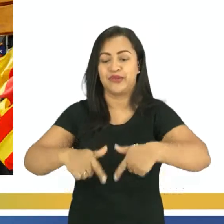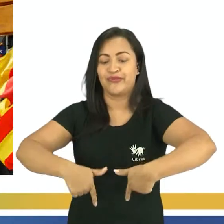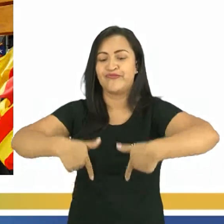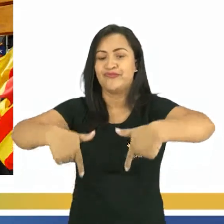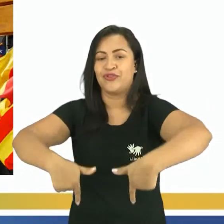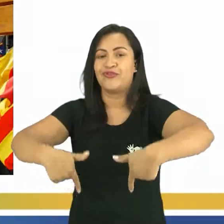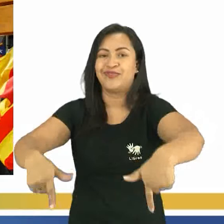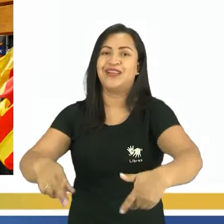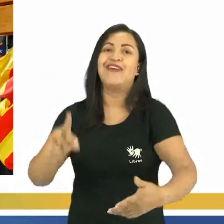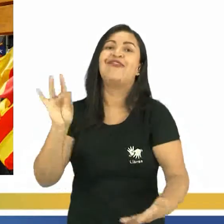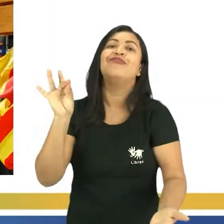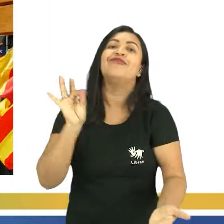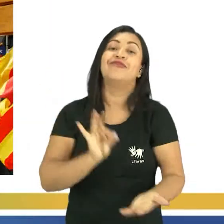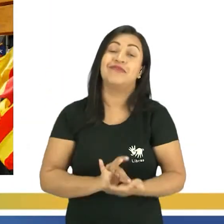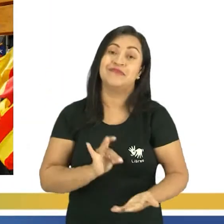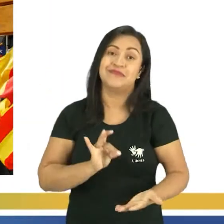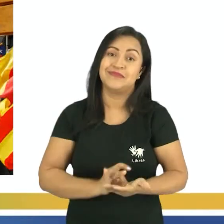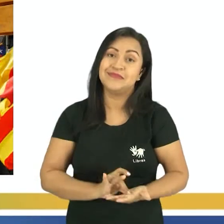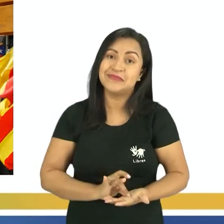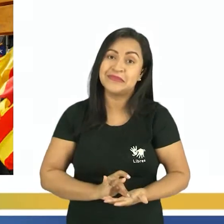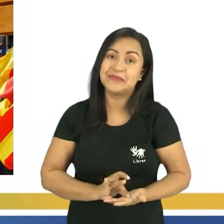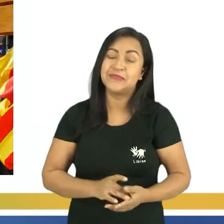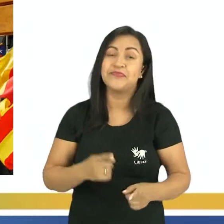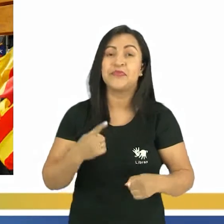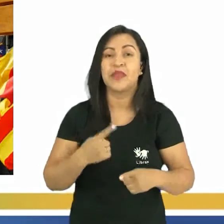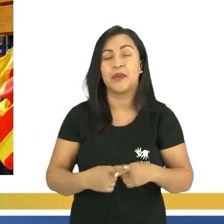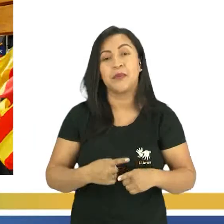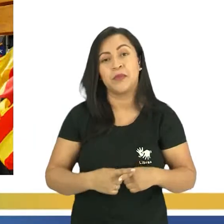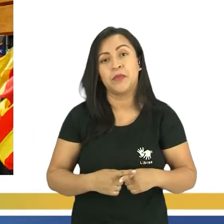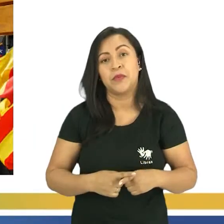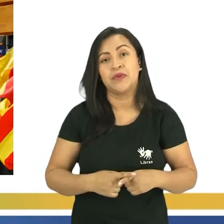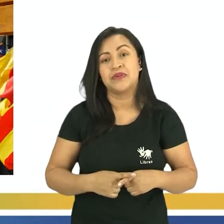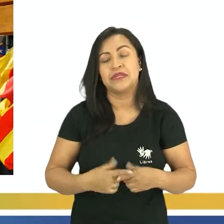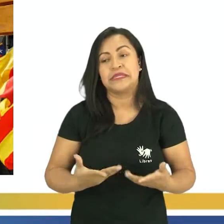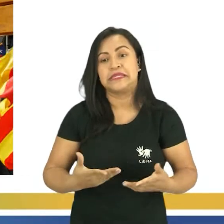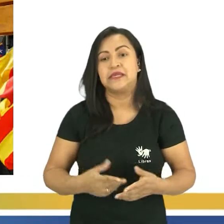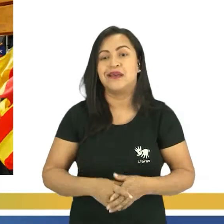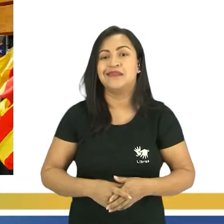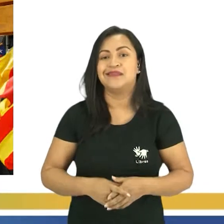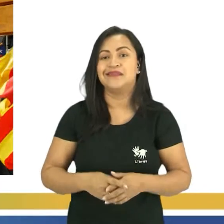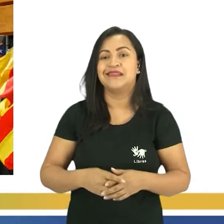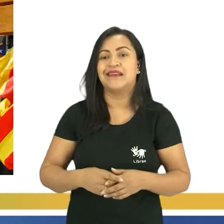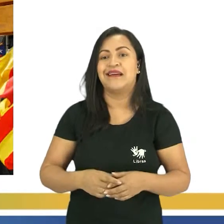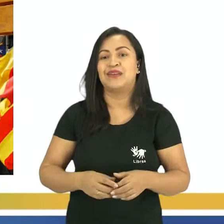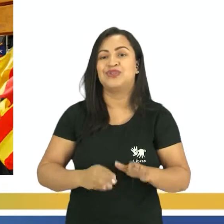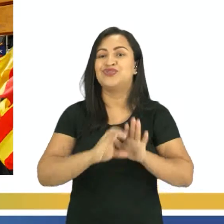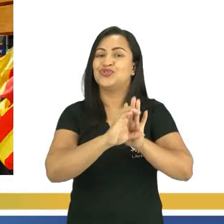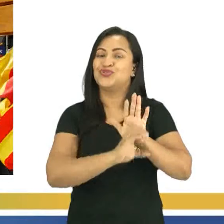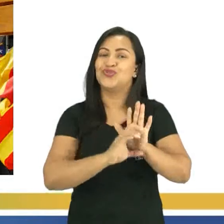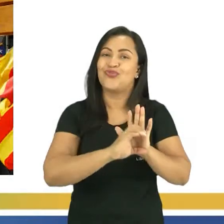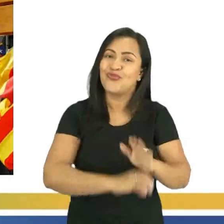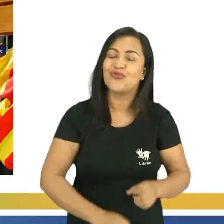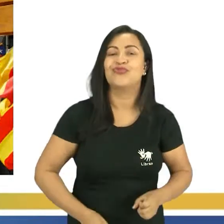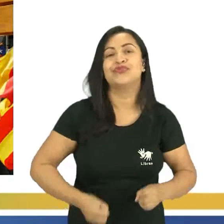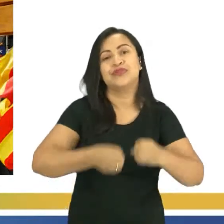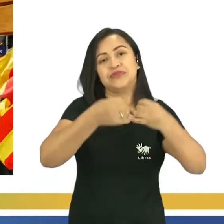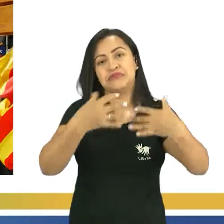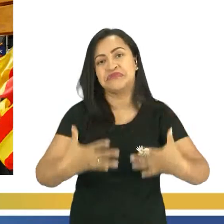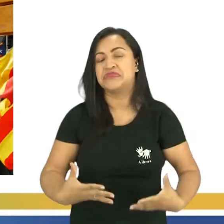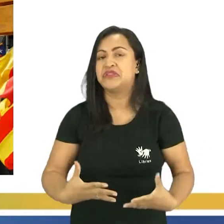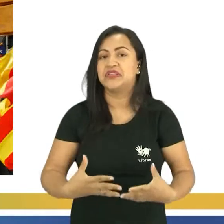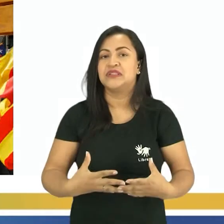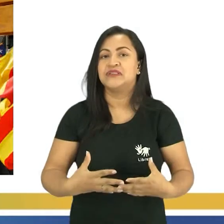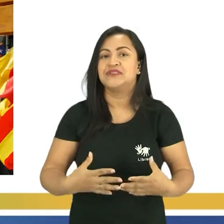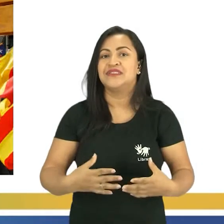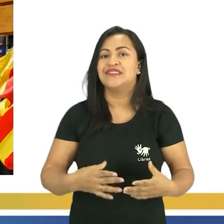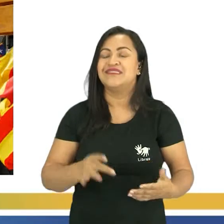um movimento que tenha passado legitimamente pela política, pela assinatura de Madrid. Não